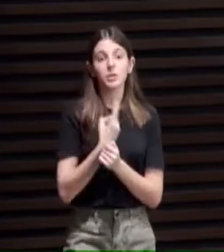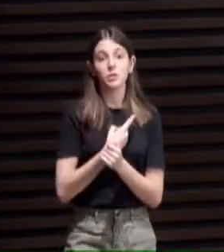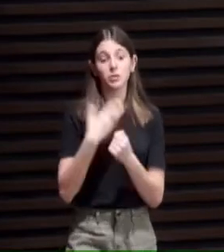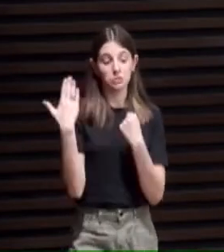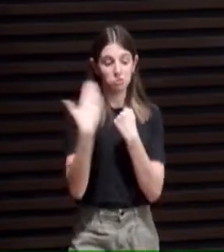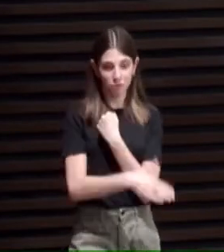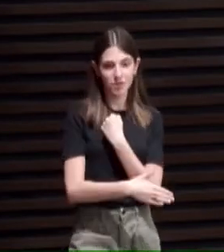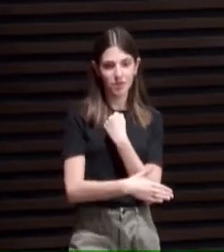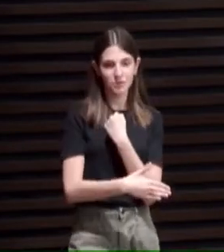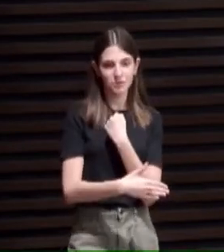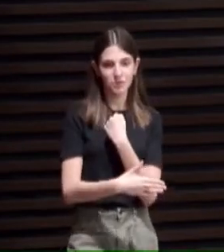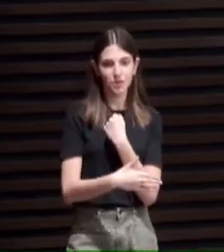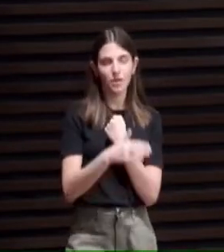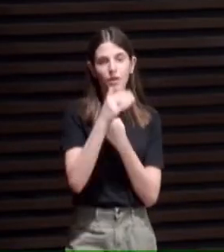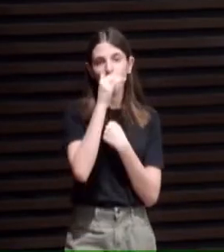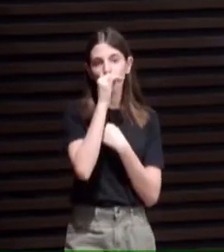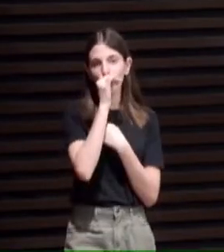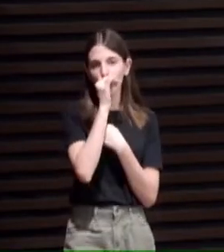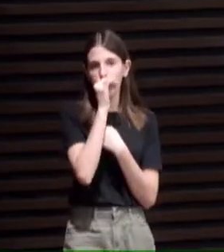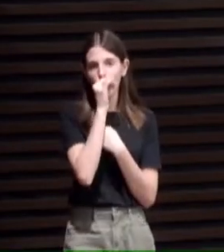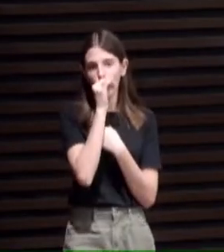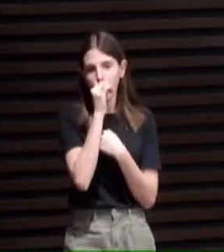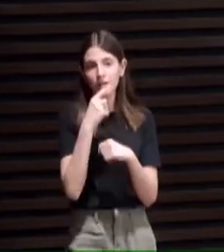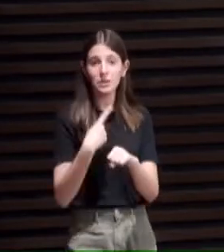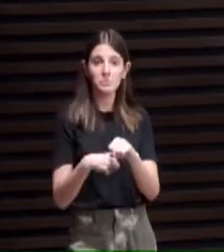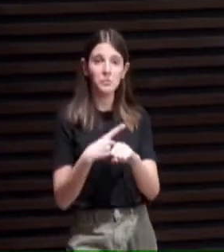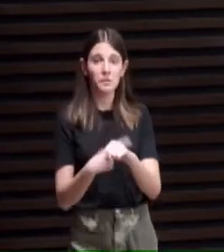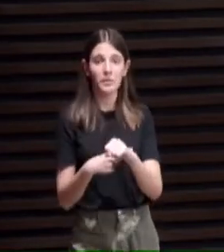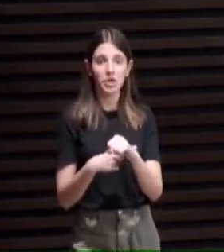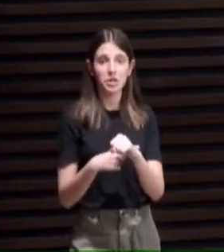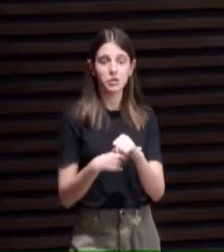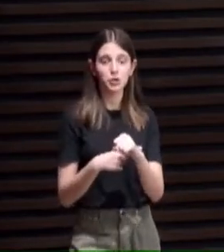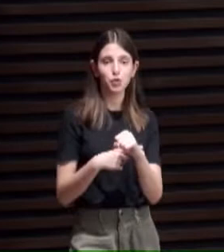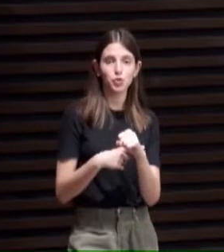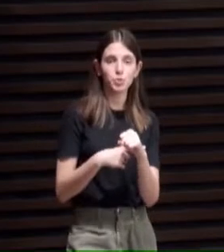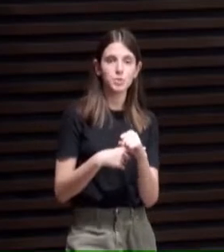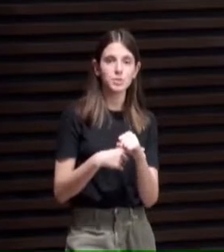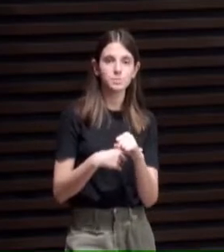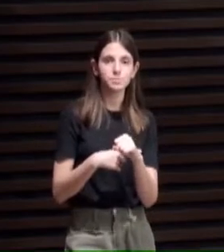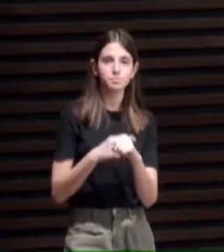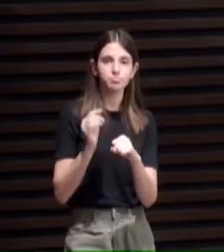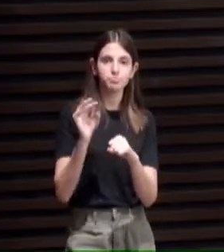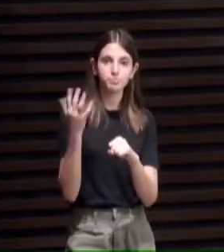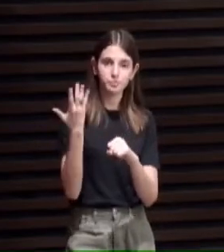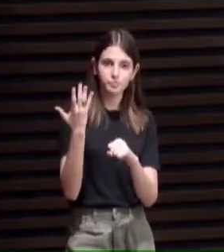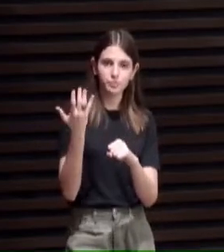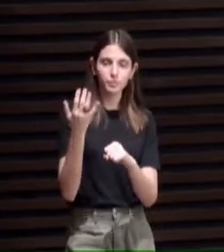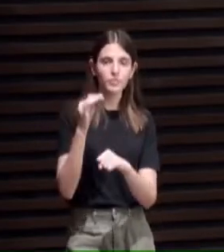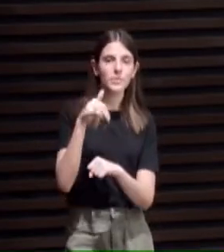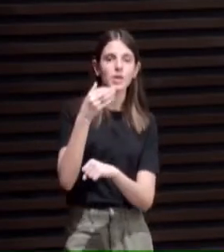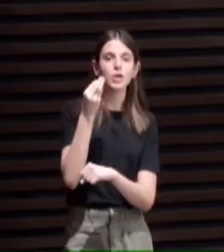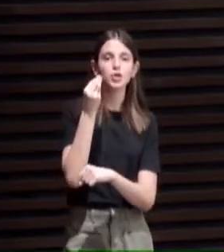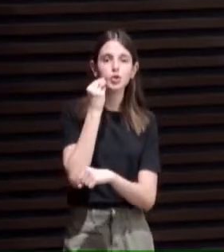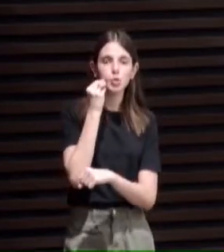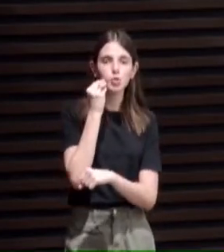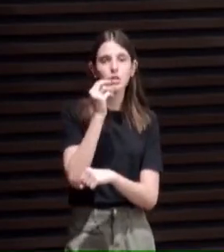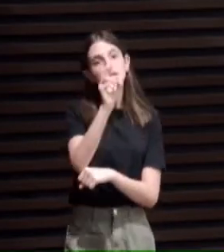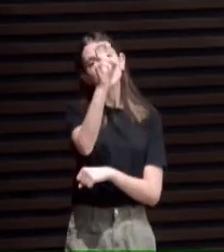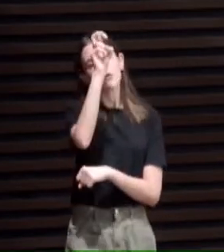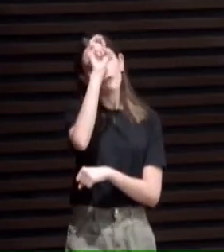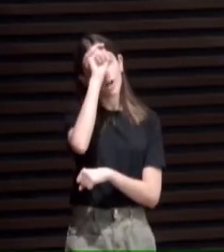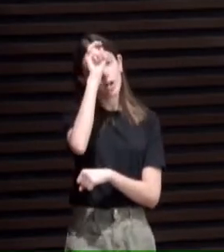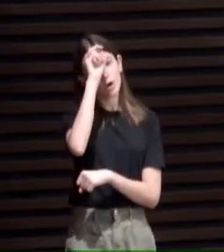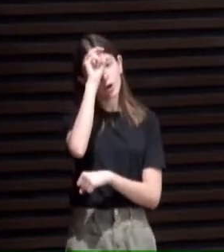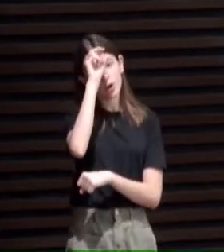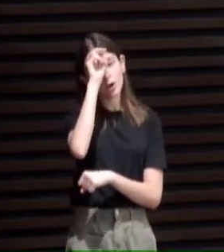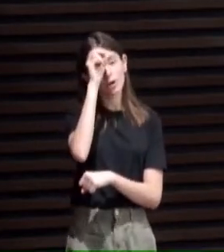né? Então, quando a gente vê situações em que, como o caso de Judas, como o caso do Faraó, são